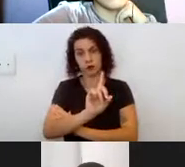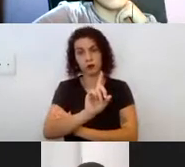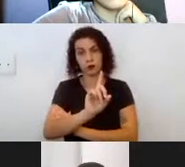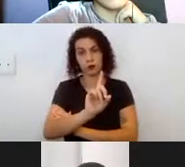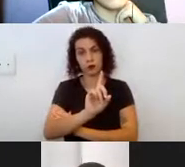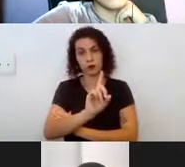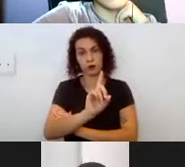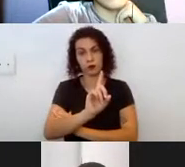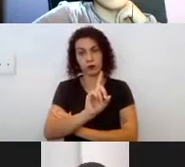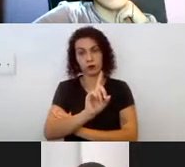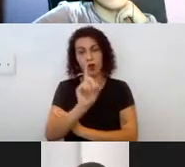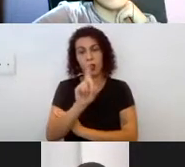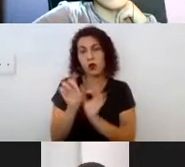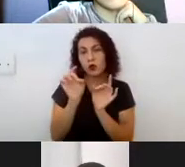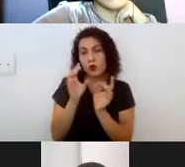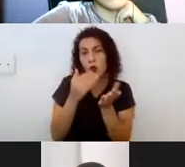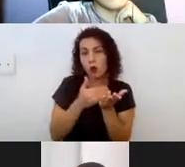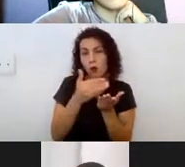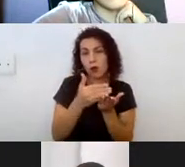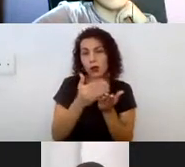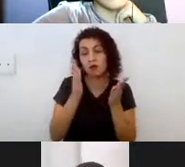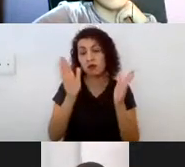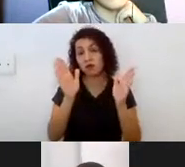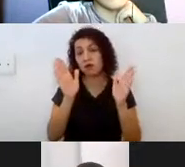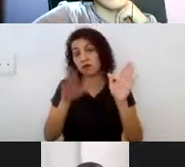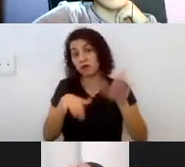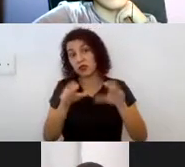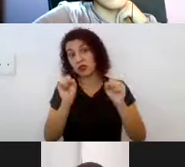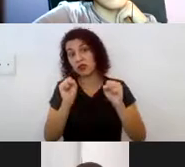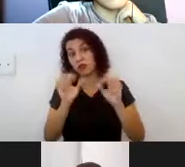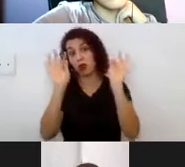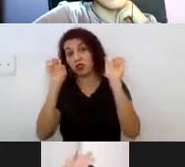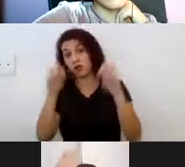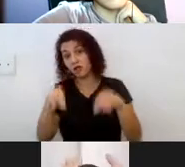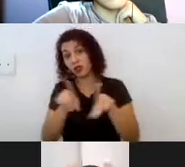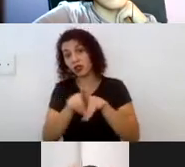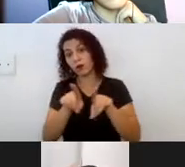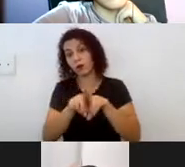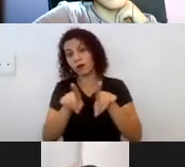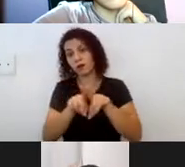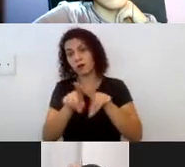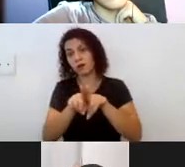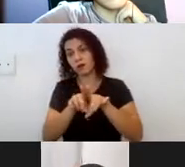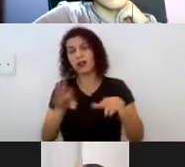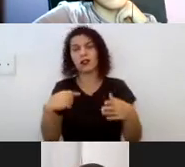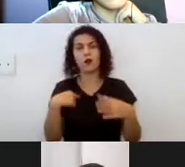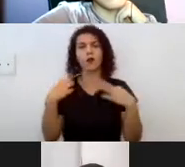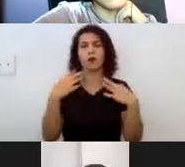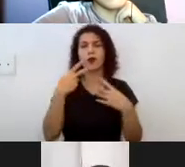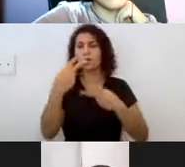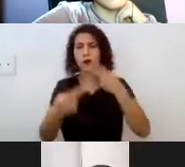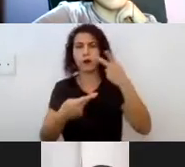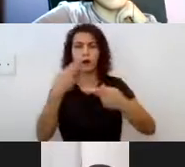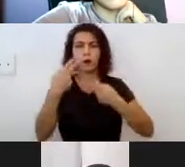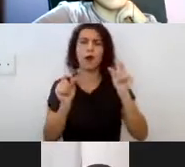então isso aqui é um começo isso aqui pode não ser começo pode ser o fim e isso tudo que eu estou dizendo vem